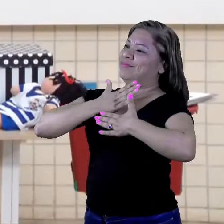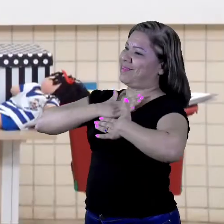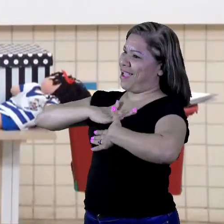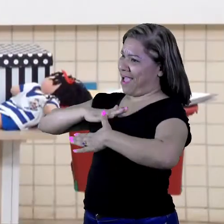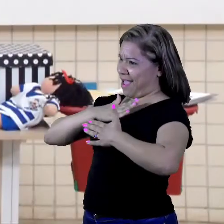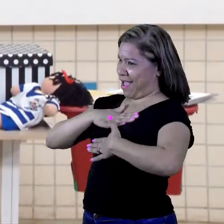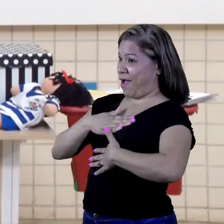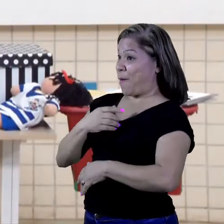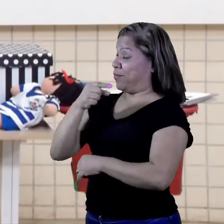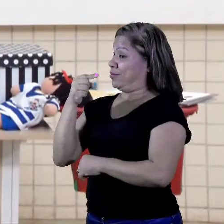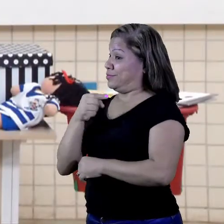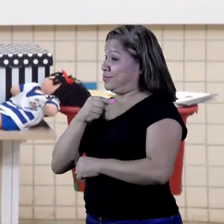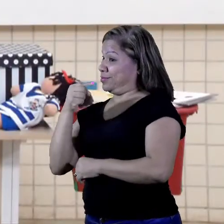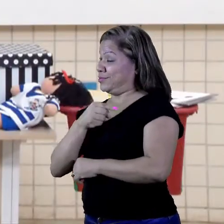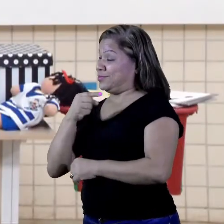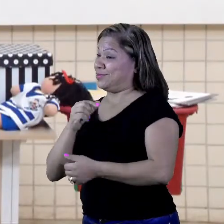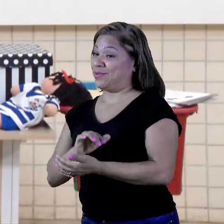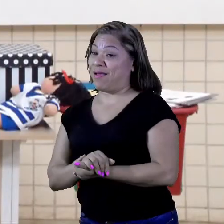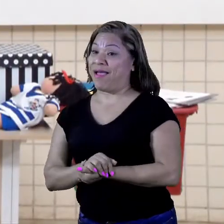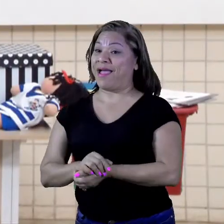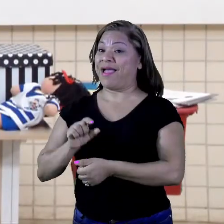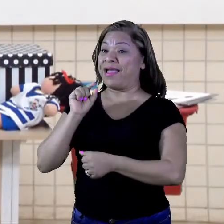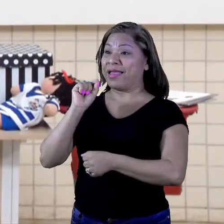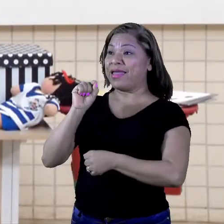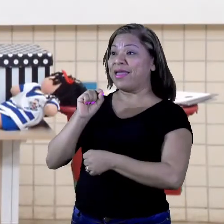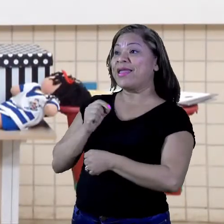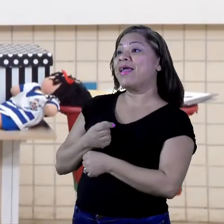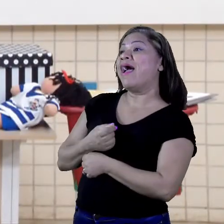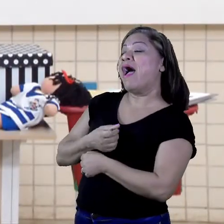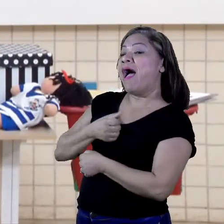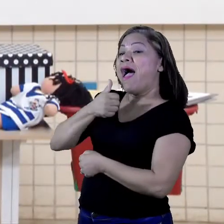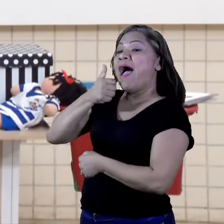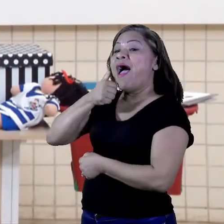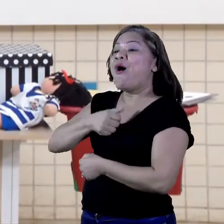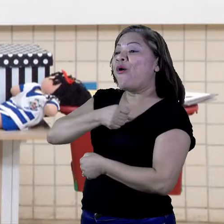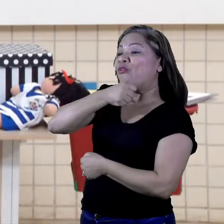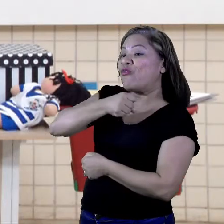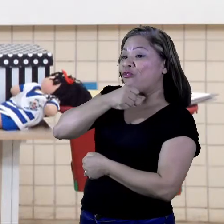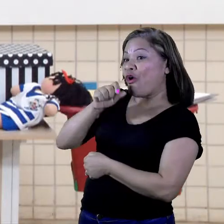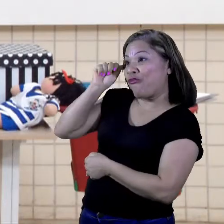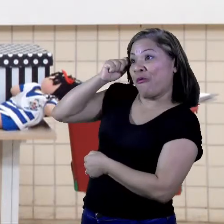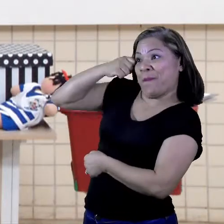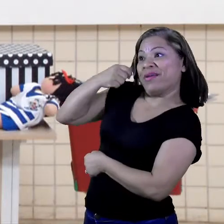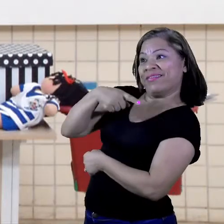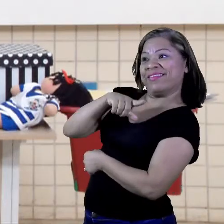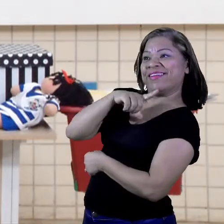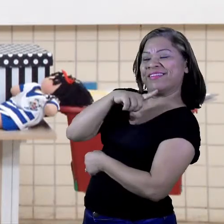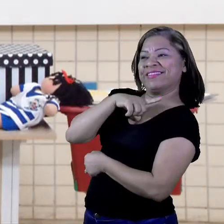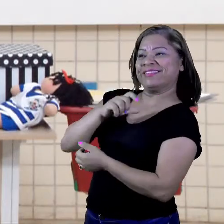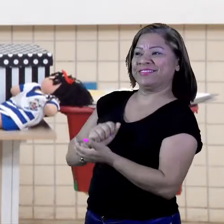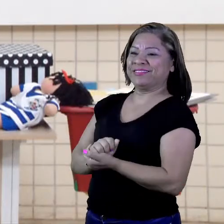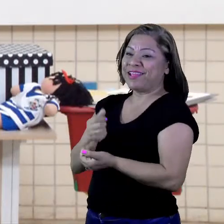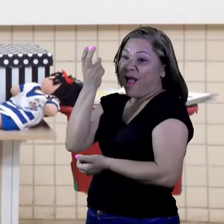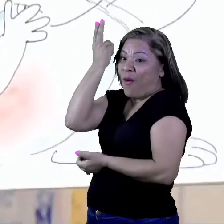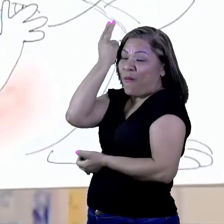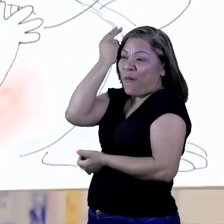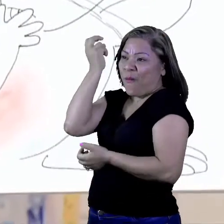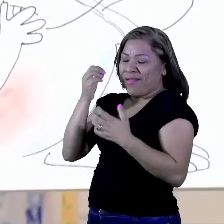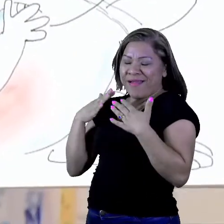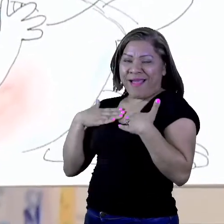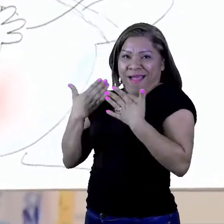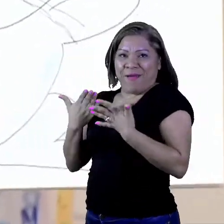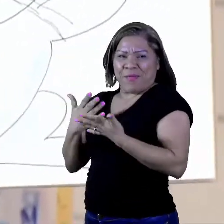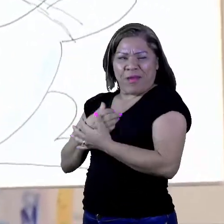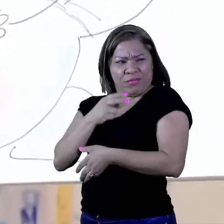isso aí é a arte do avó preta que ela tinha. E aí o coelho, que é esperto, começou